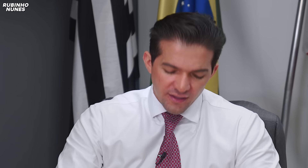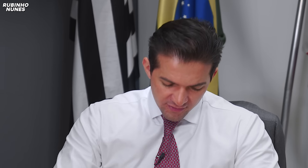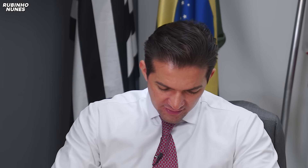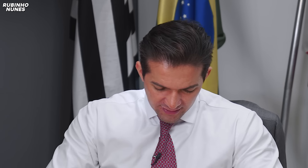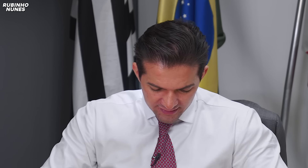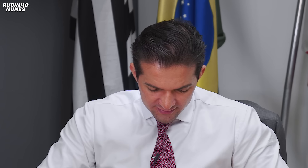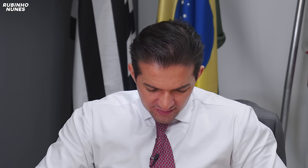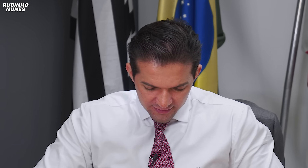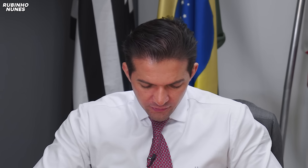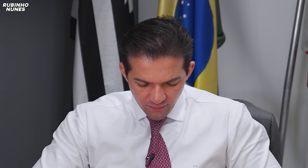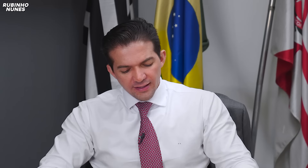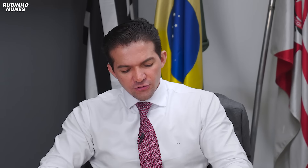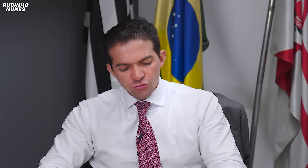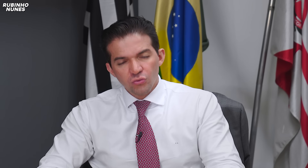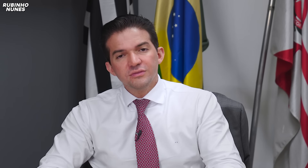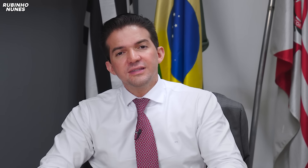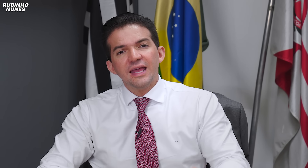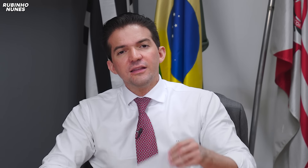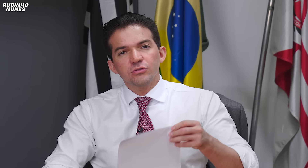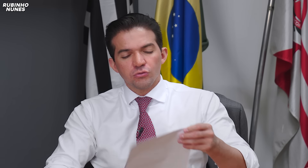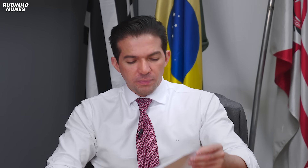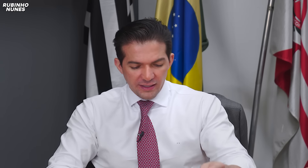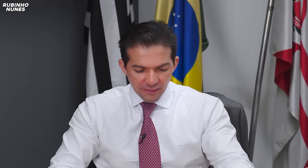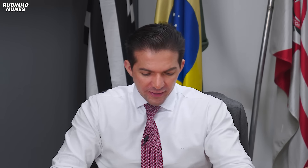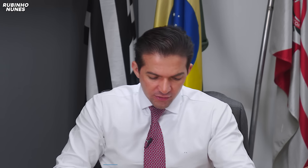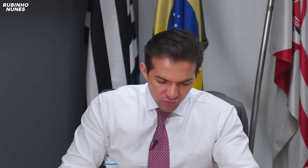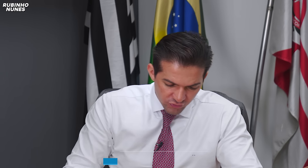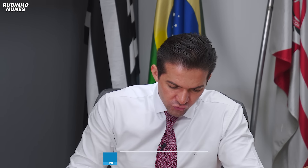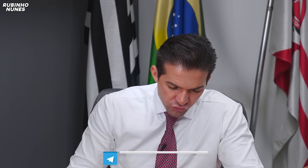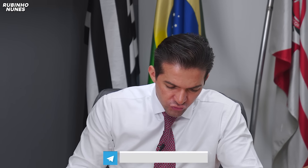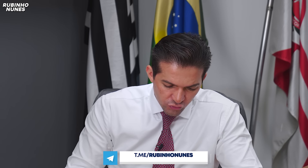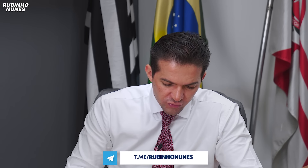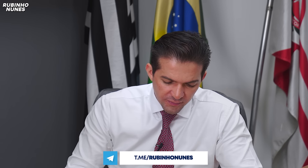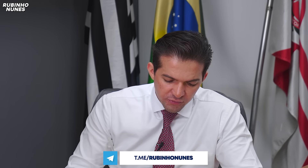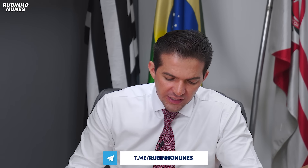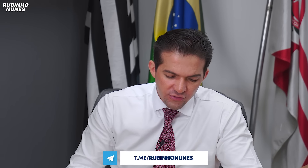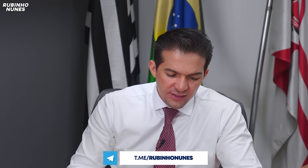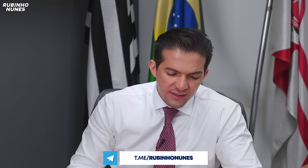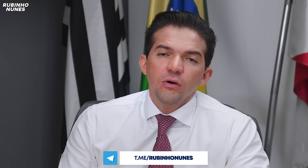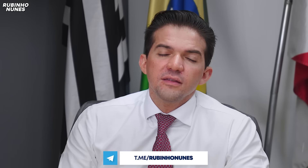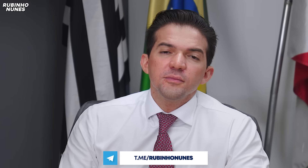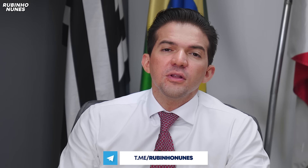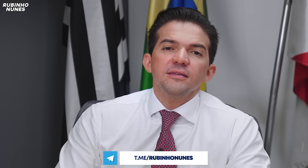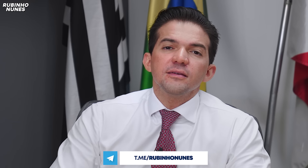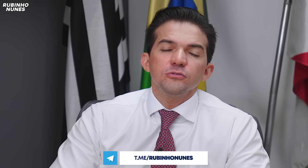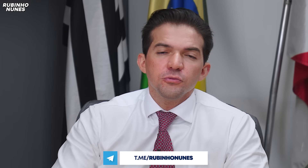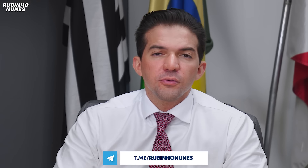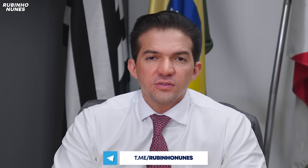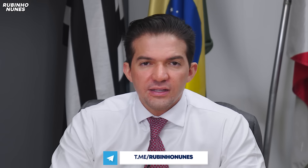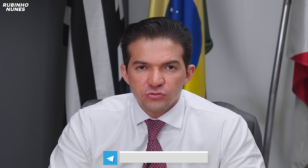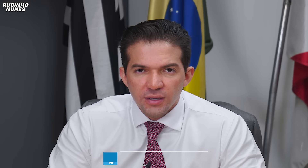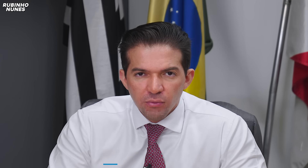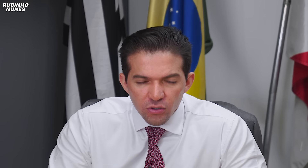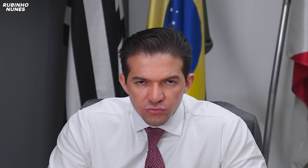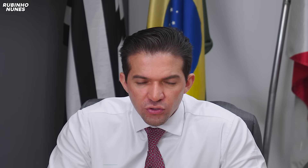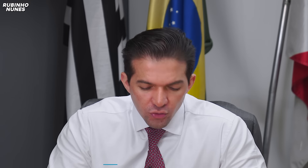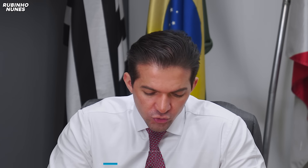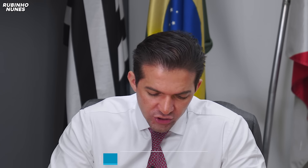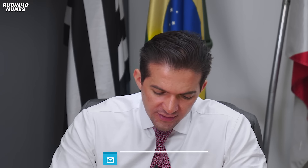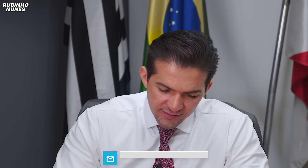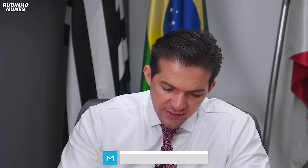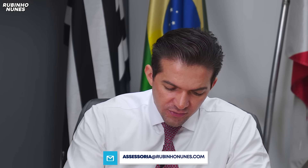pois bem Zacarias Calil realizou dentro do Parlamento junto de outros deputados ali a simulação de um processo de